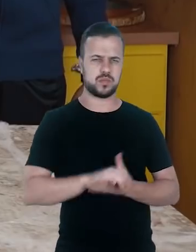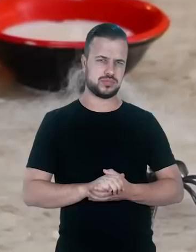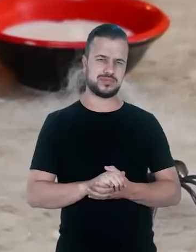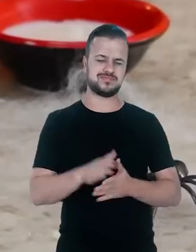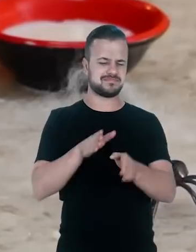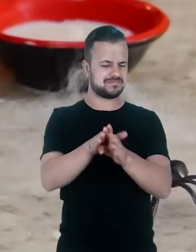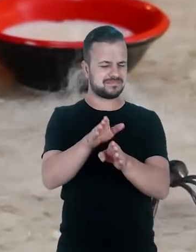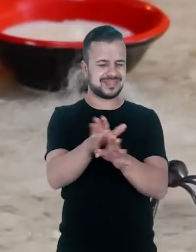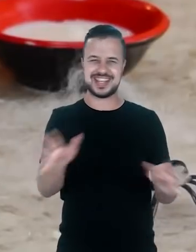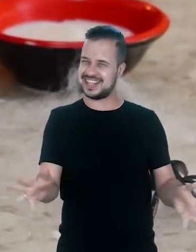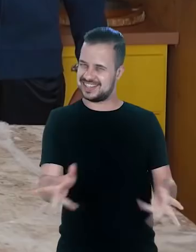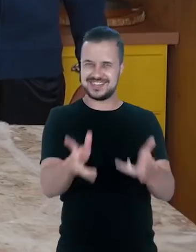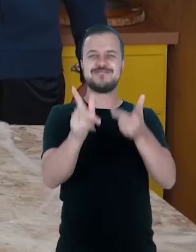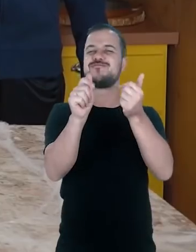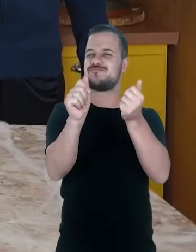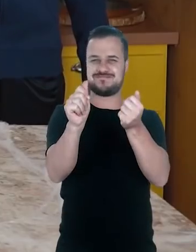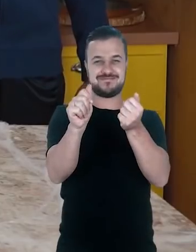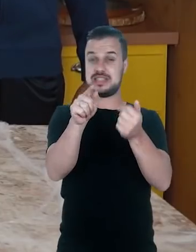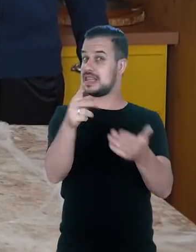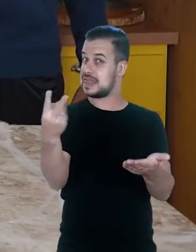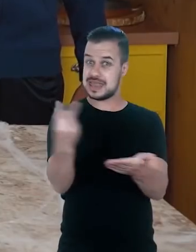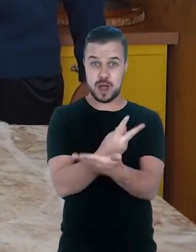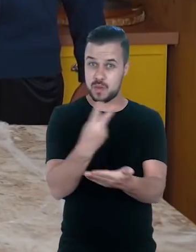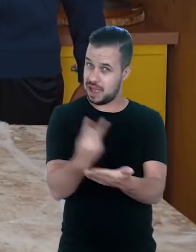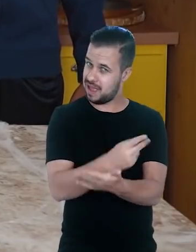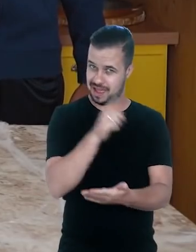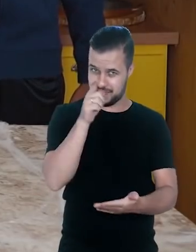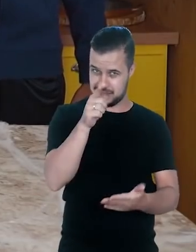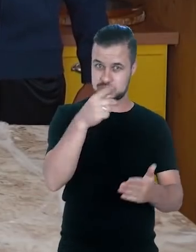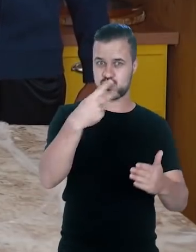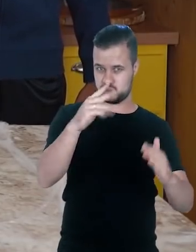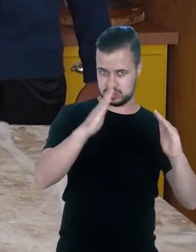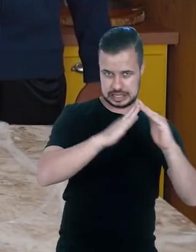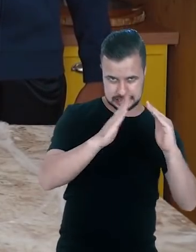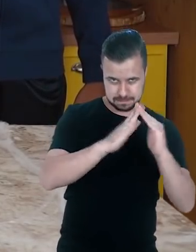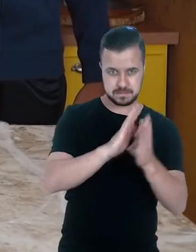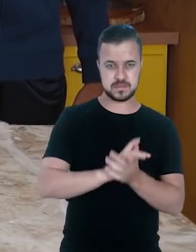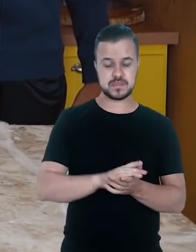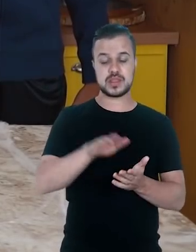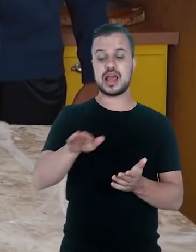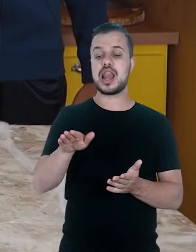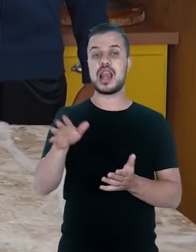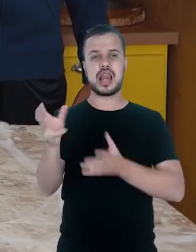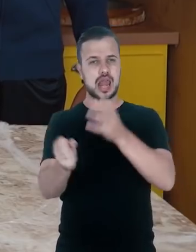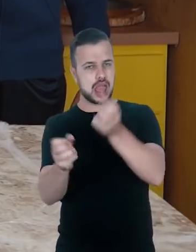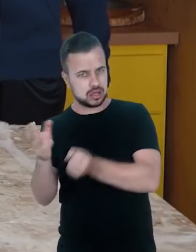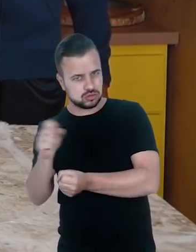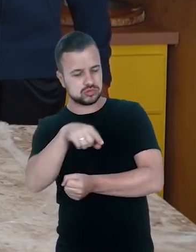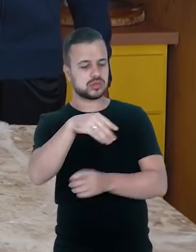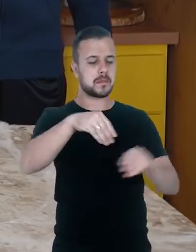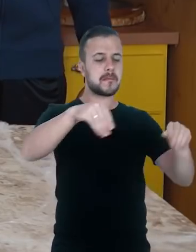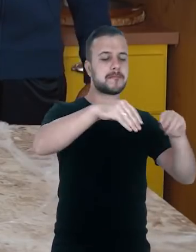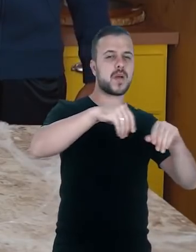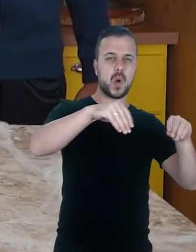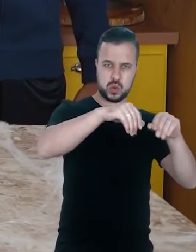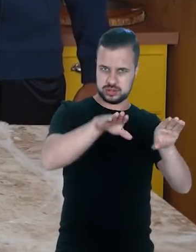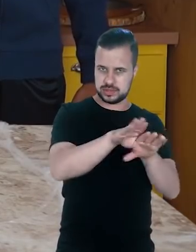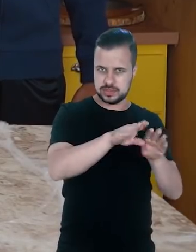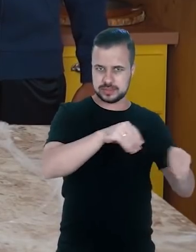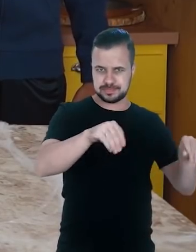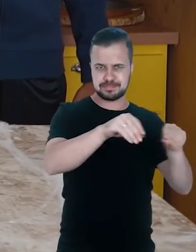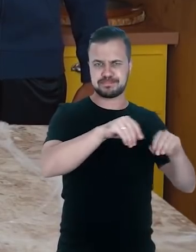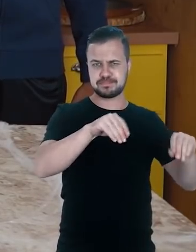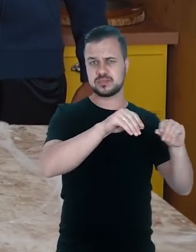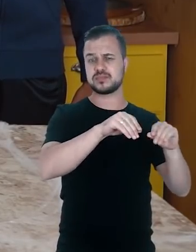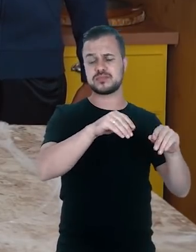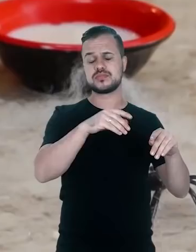te dar uma dica maravilhosa para não ter erro aí na sua casa. Você já separa um pouco de leite e também um pouco a mais de